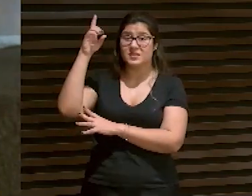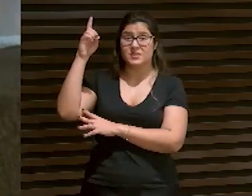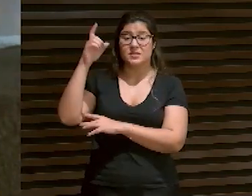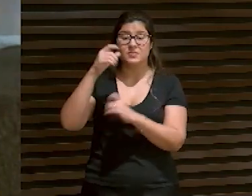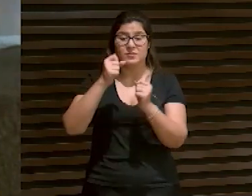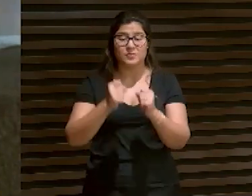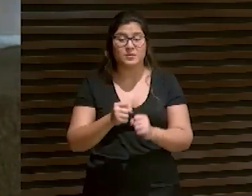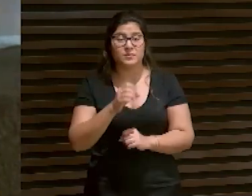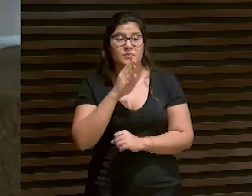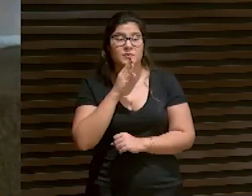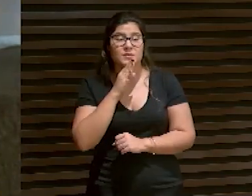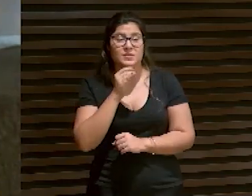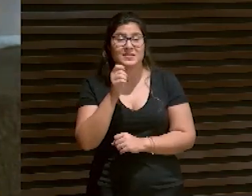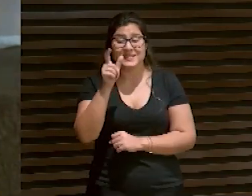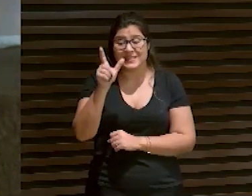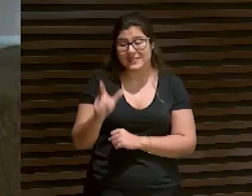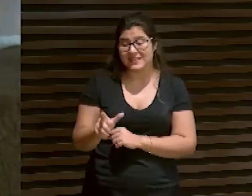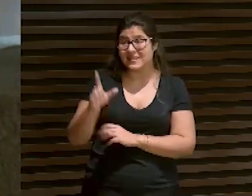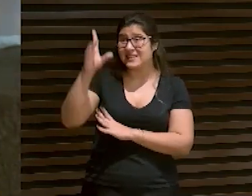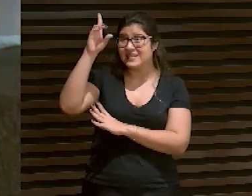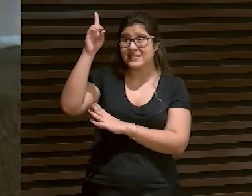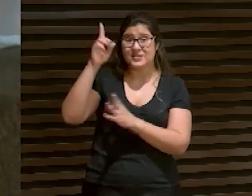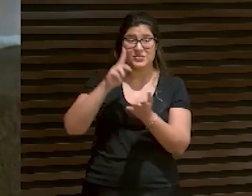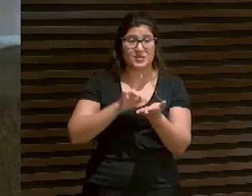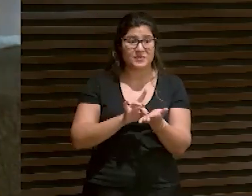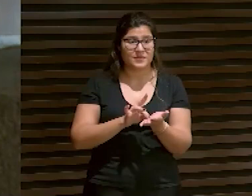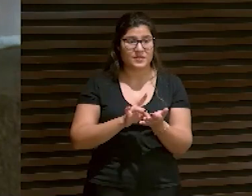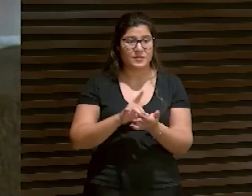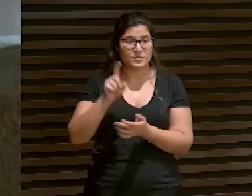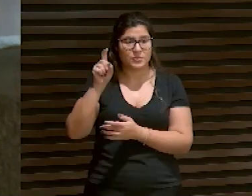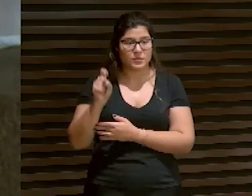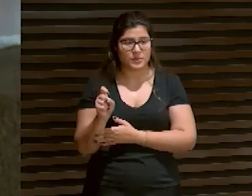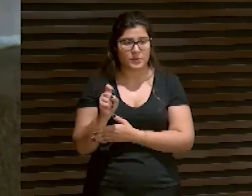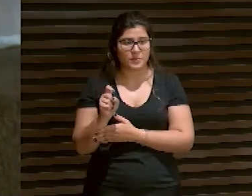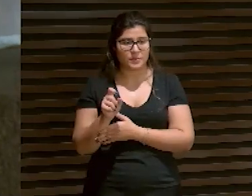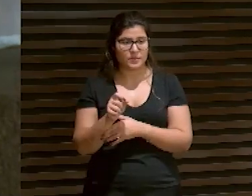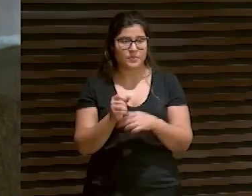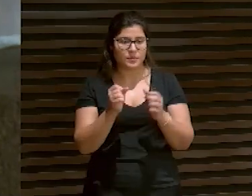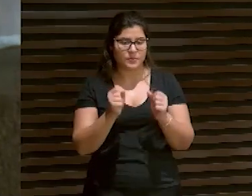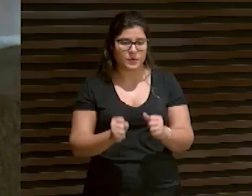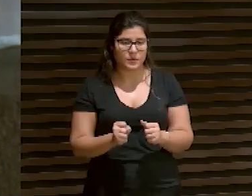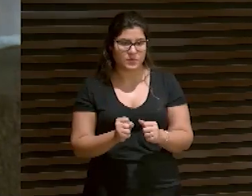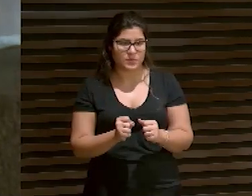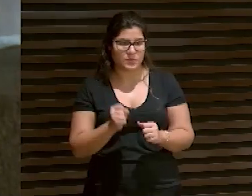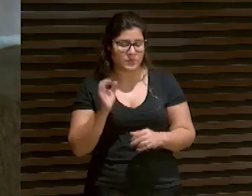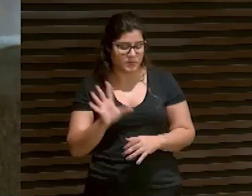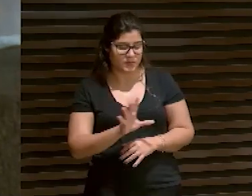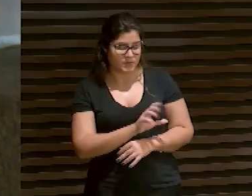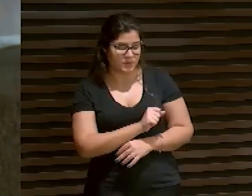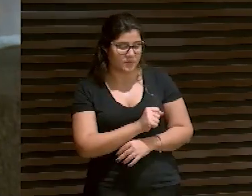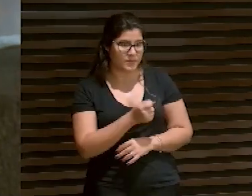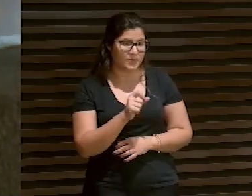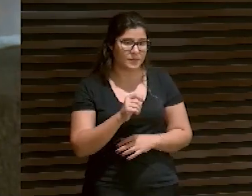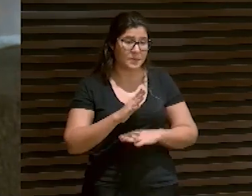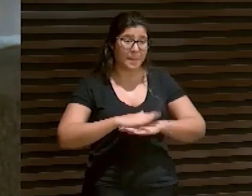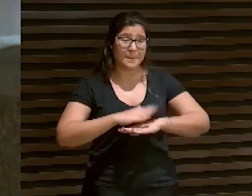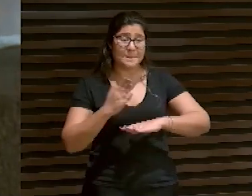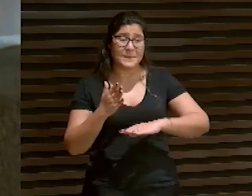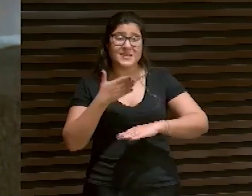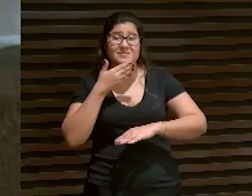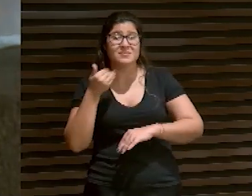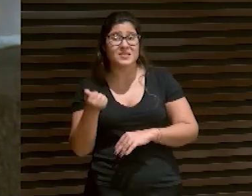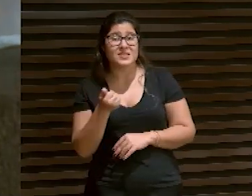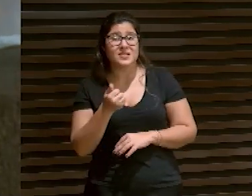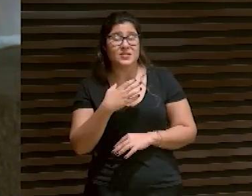Deus é. E após o conhecermos profundamente, nós possamos amá-lo mais, amá-lo melhor, da forma